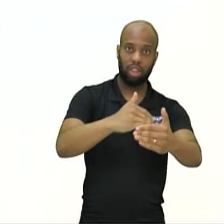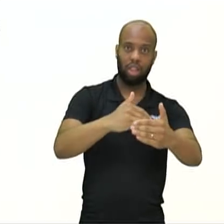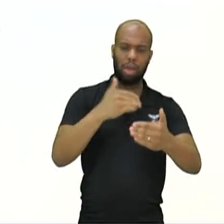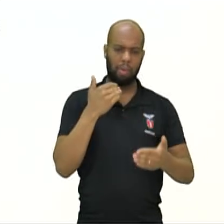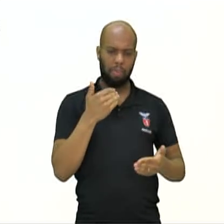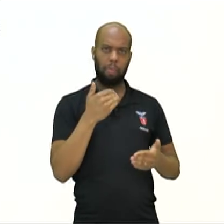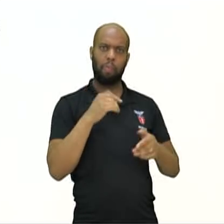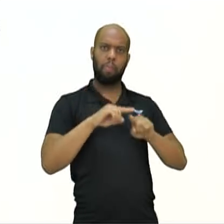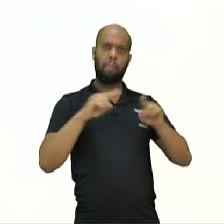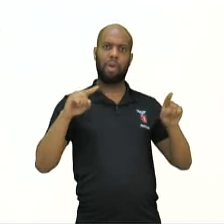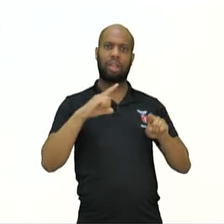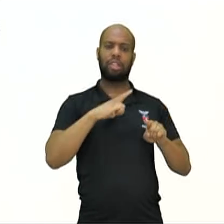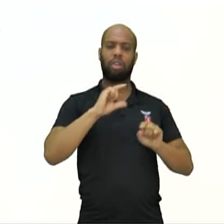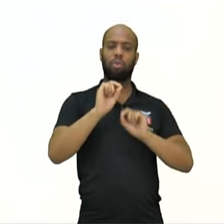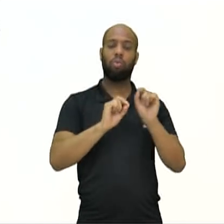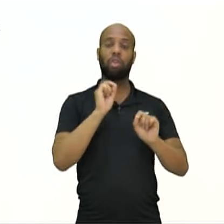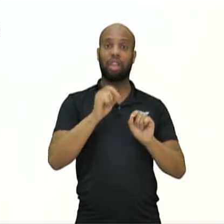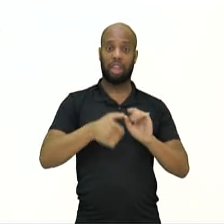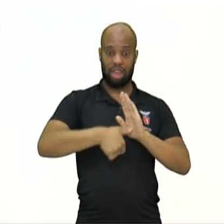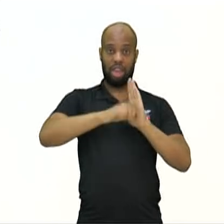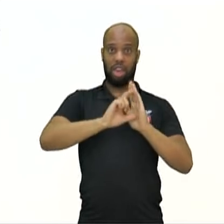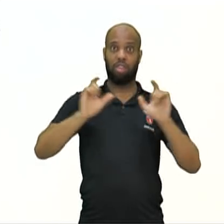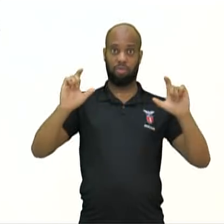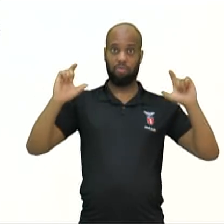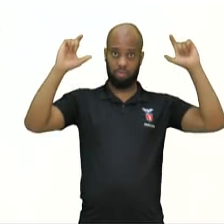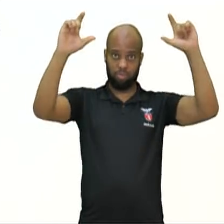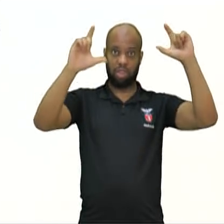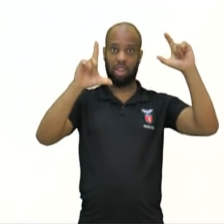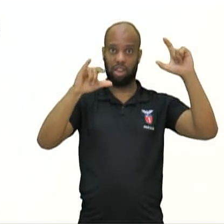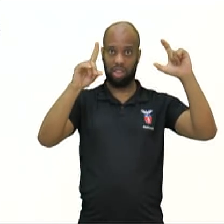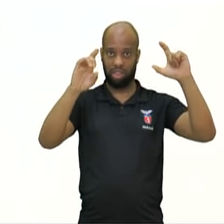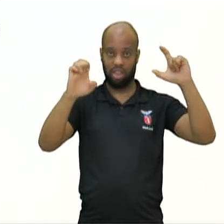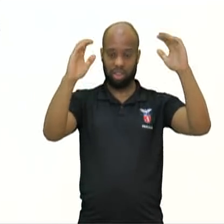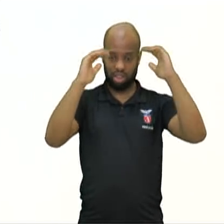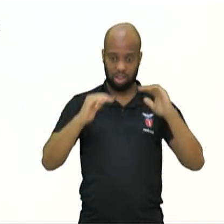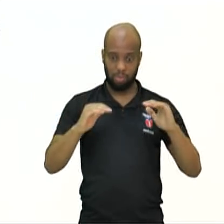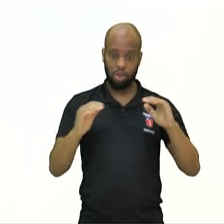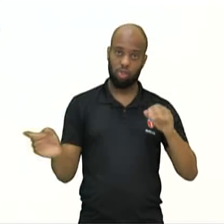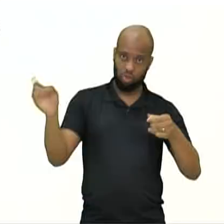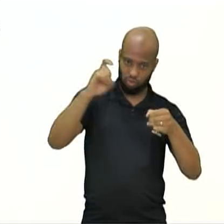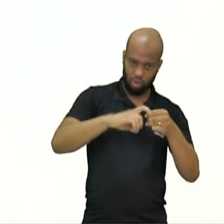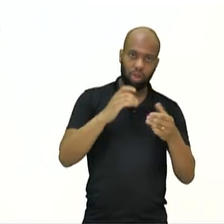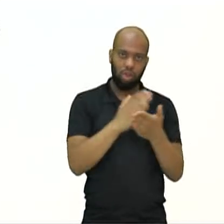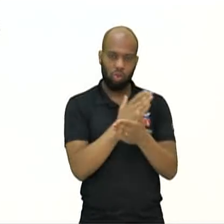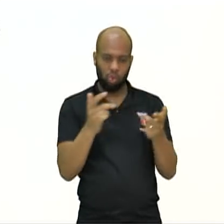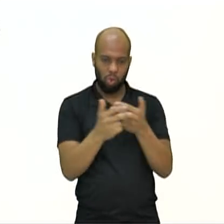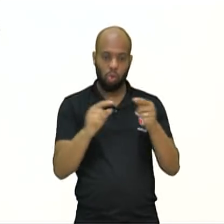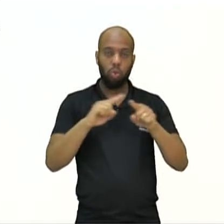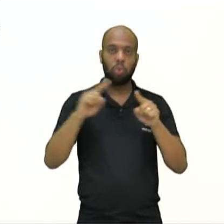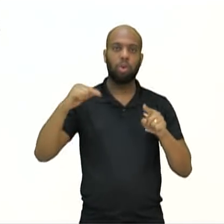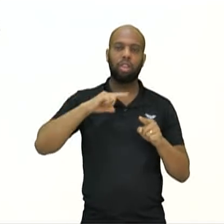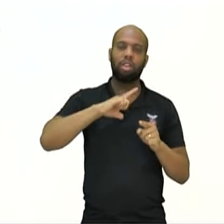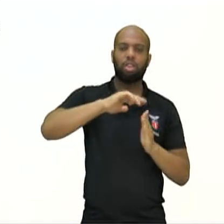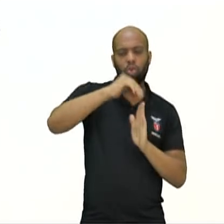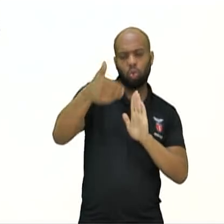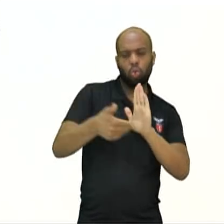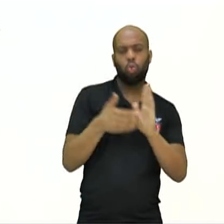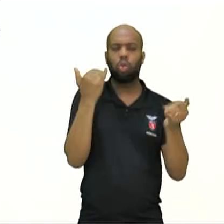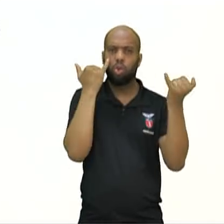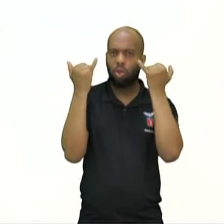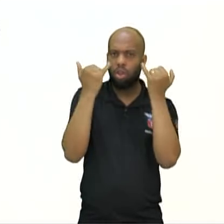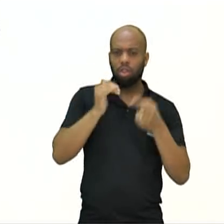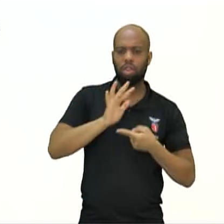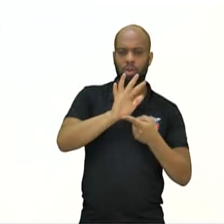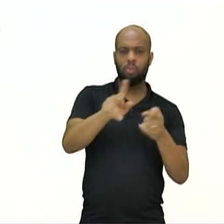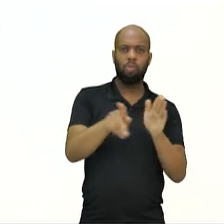perder de vista o que foi apresentado na lead. Nessa parte, o repórter reúne todas as informações e